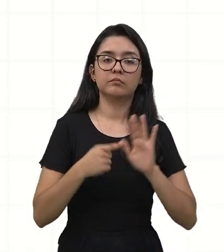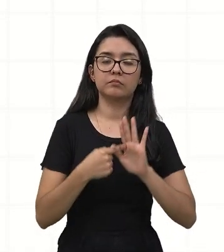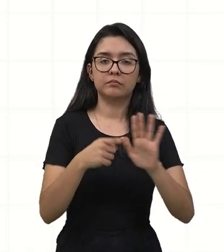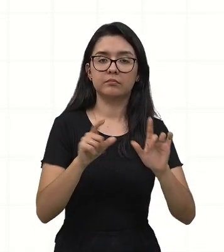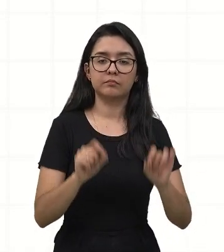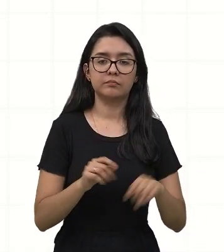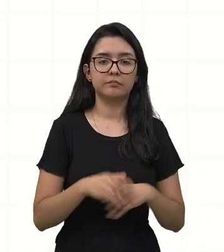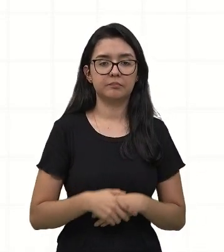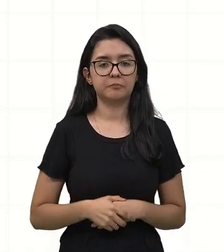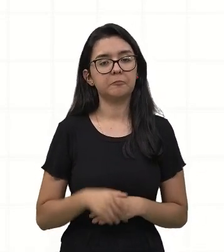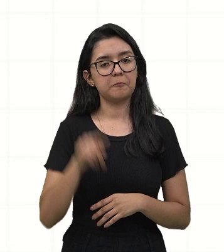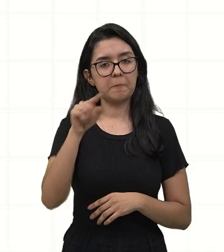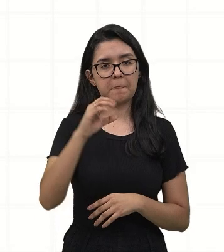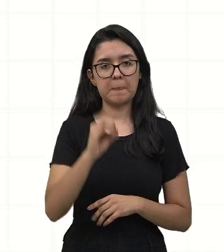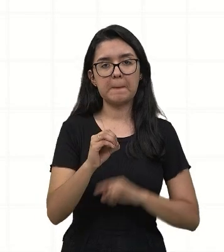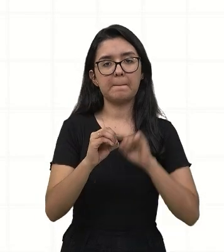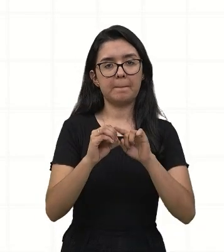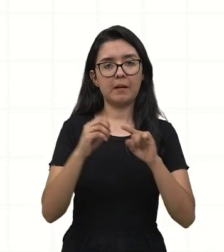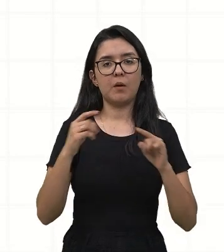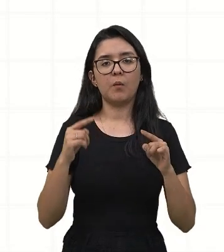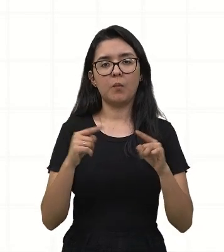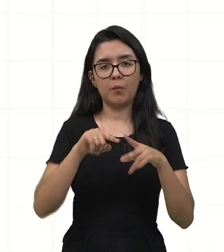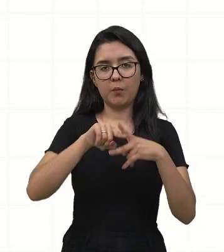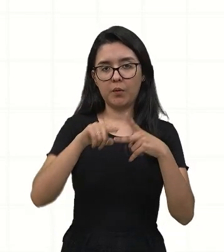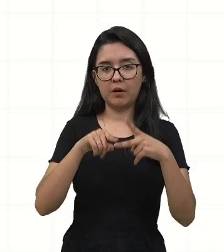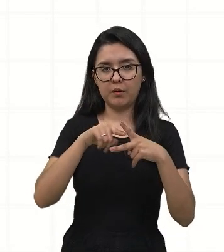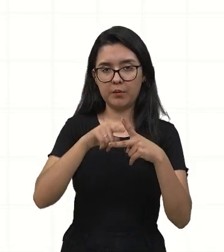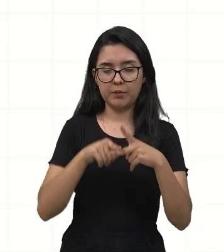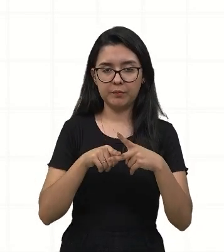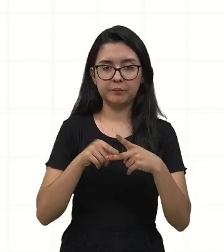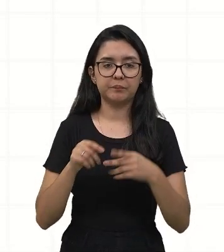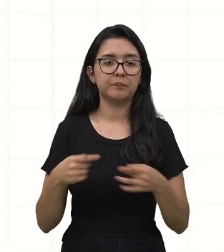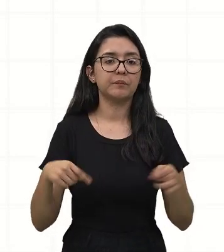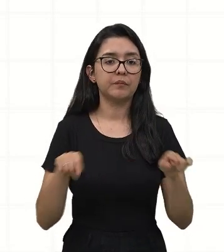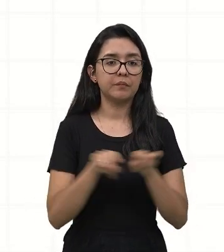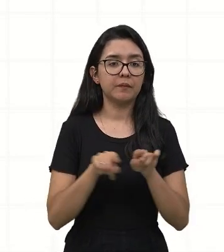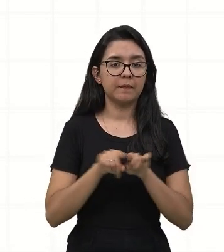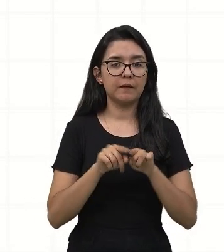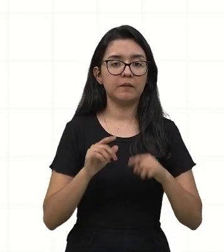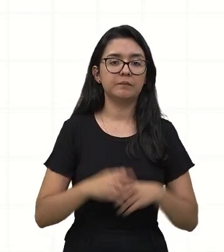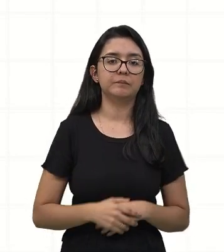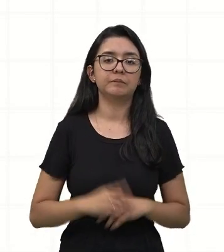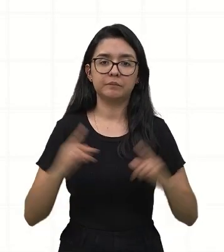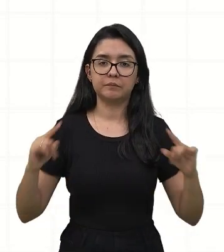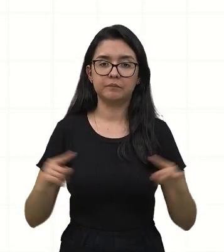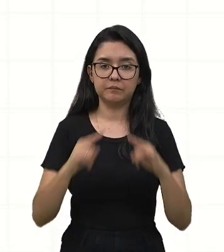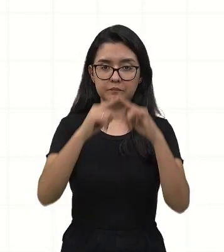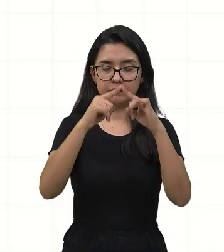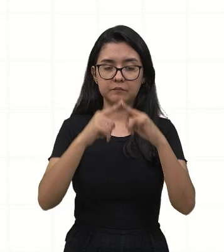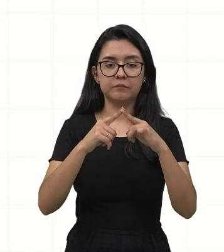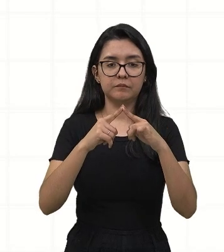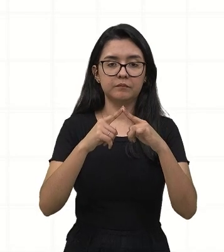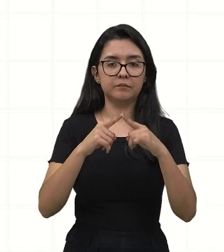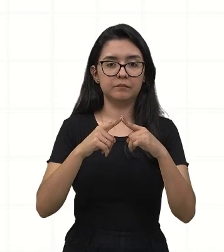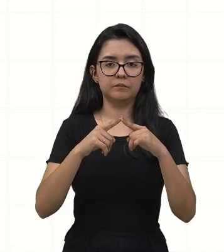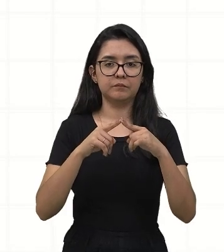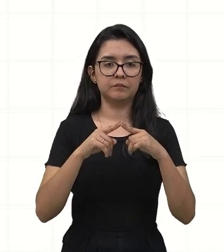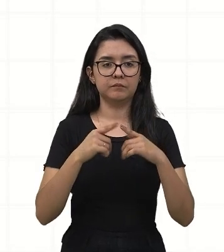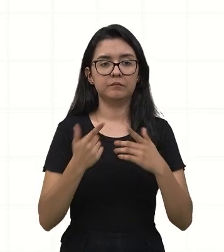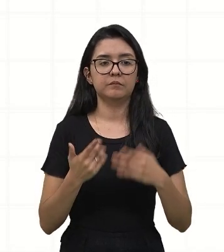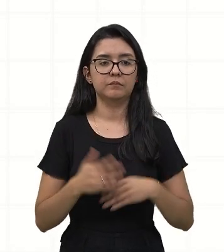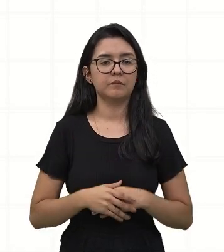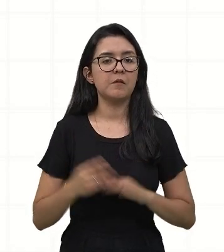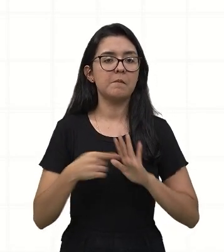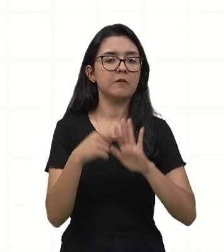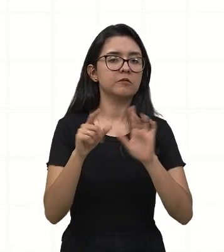a ideia que ali é o ângulo, tá legal? Bom, e o arco que liga os lados inicial, que os lados